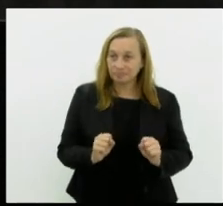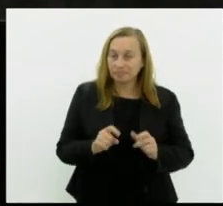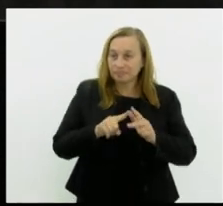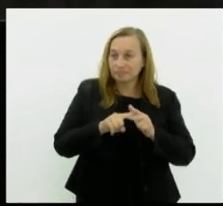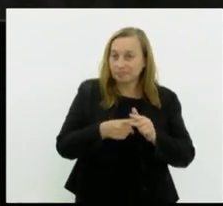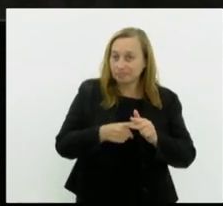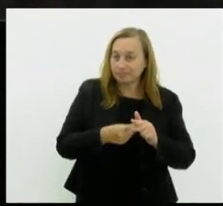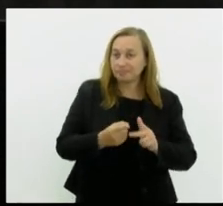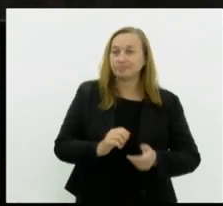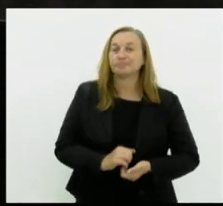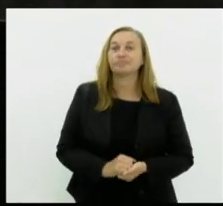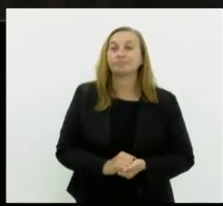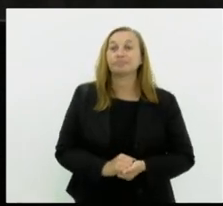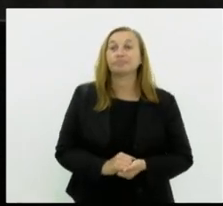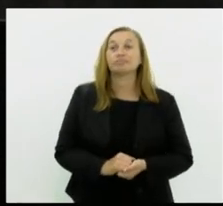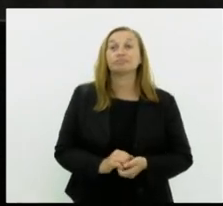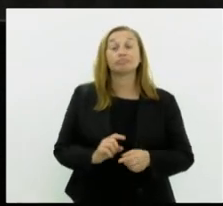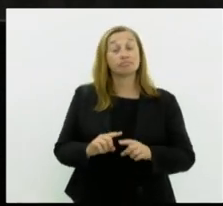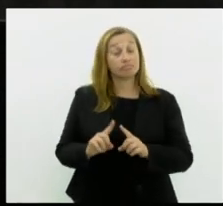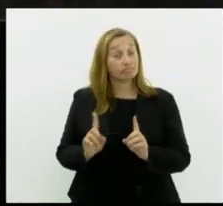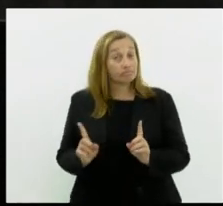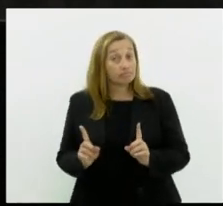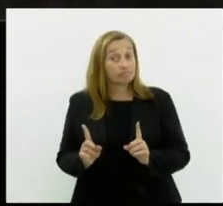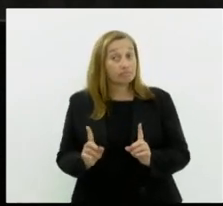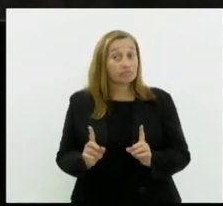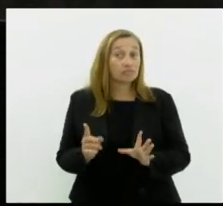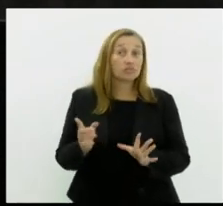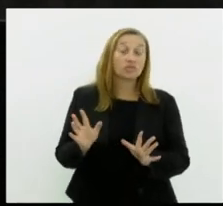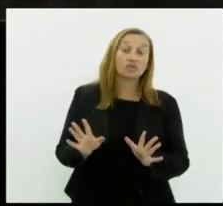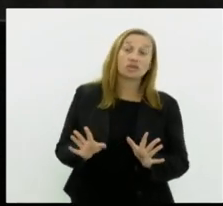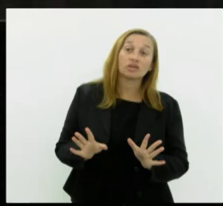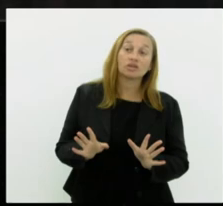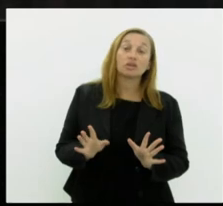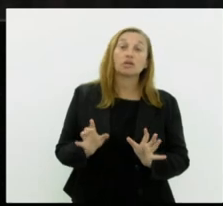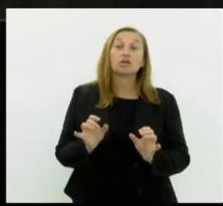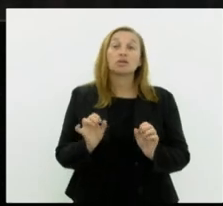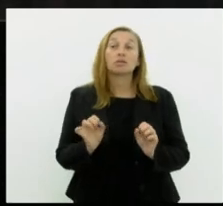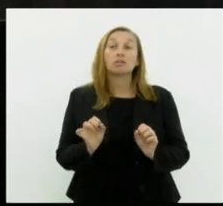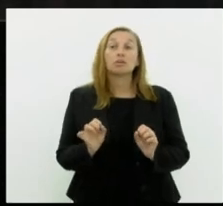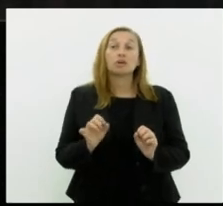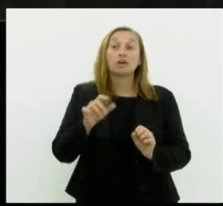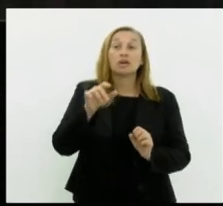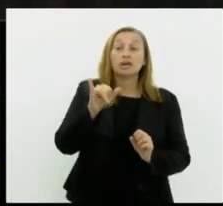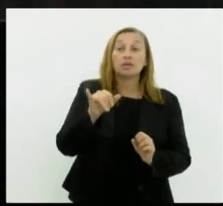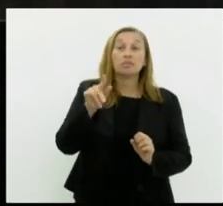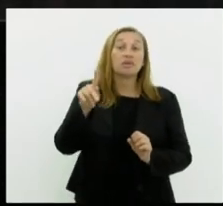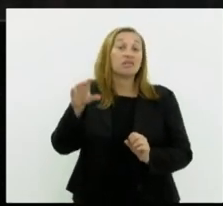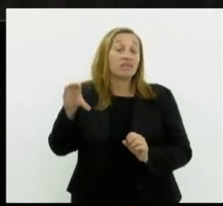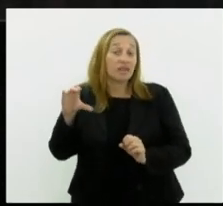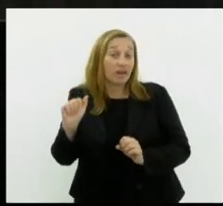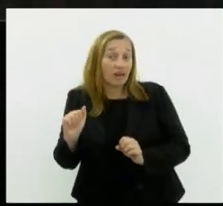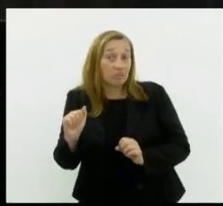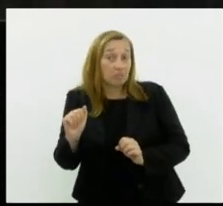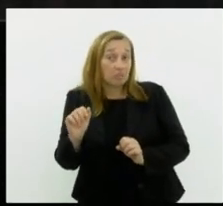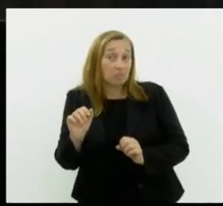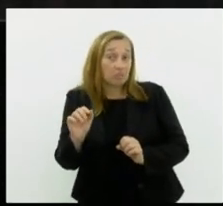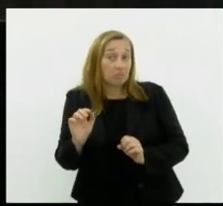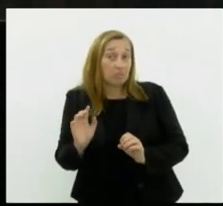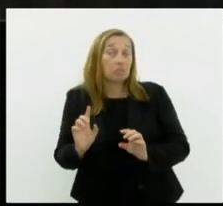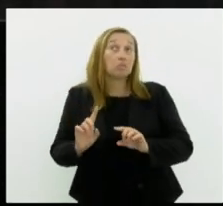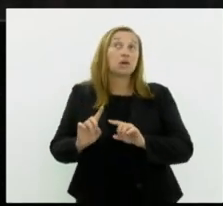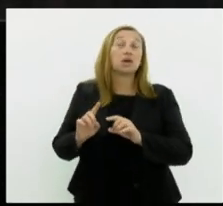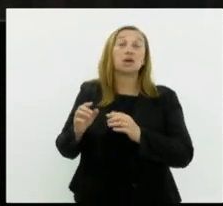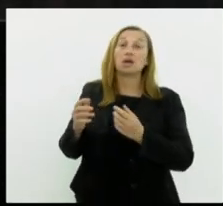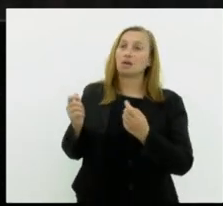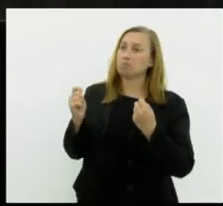revisão. E ficou na luz, no horizonte, a hipótese de ser o IPCA. Louvo que